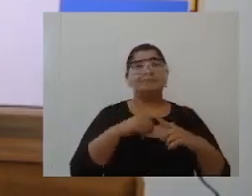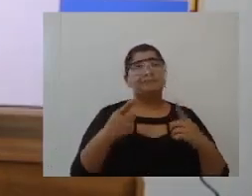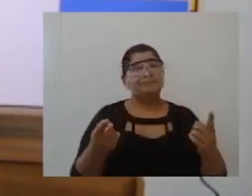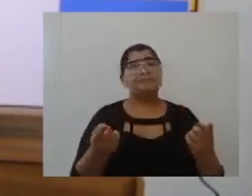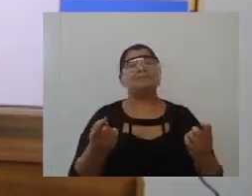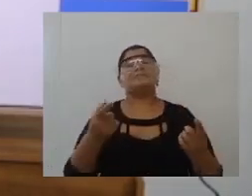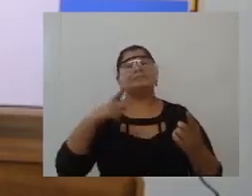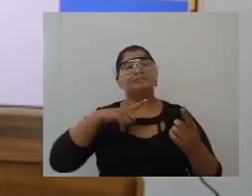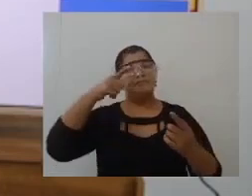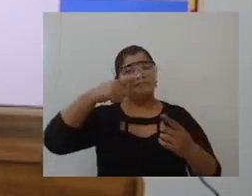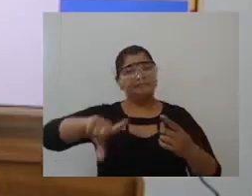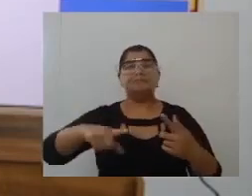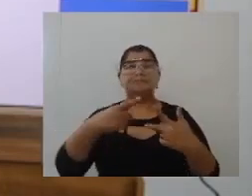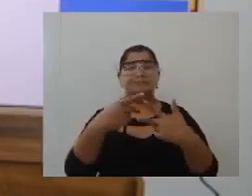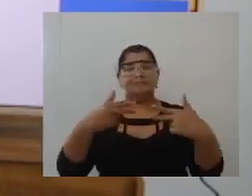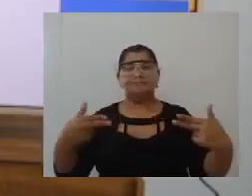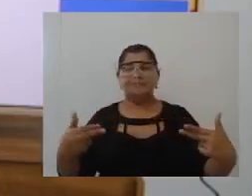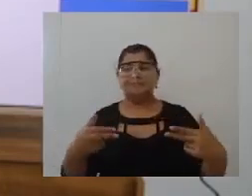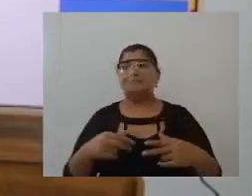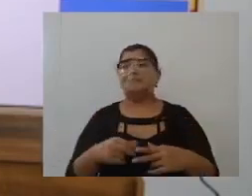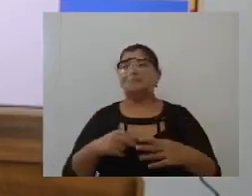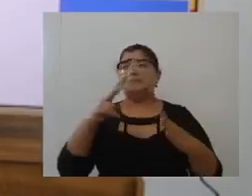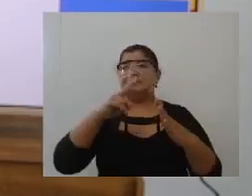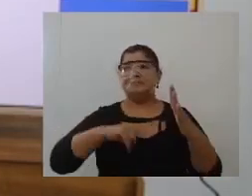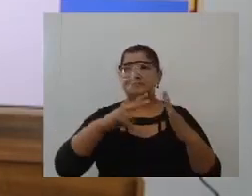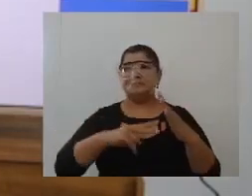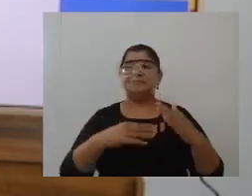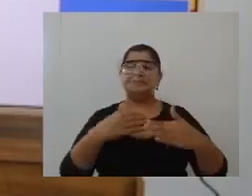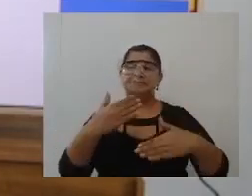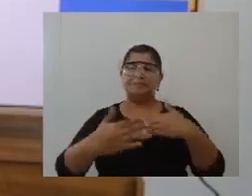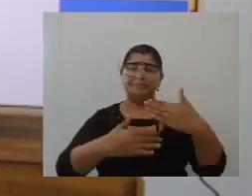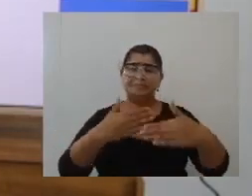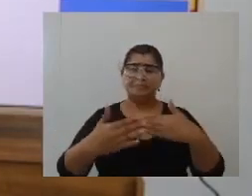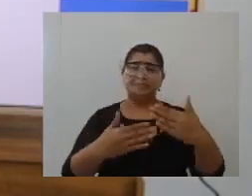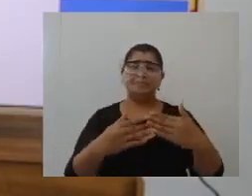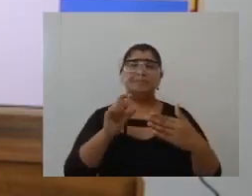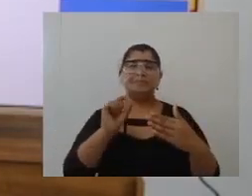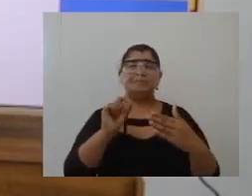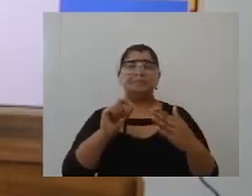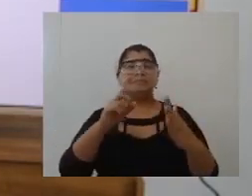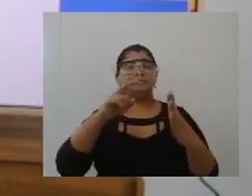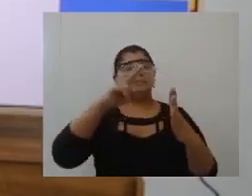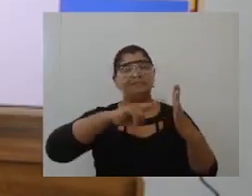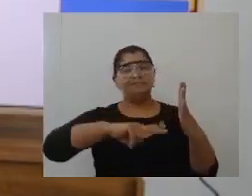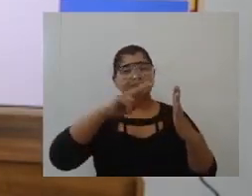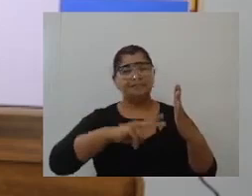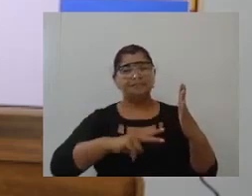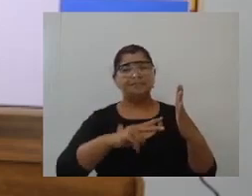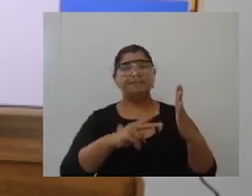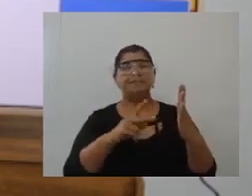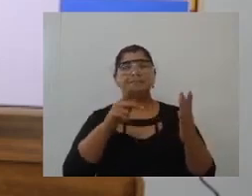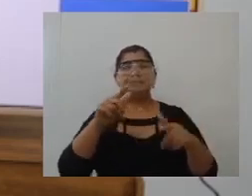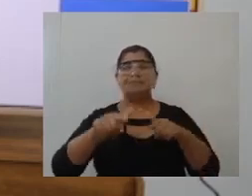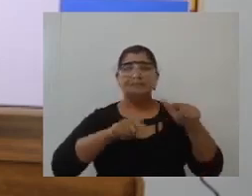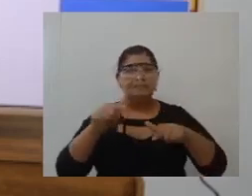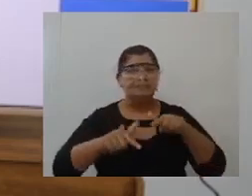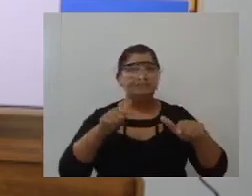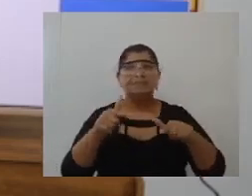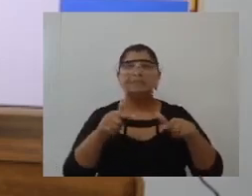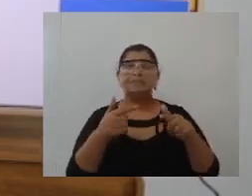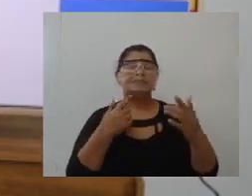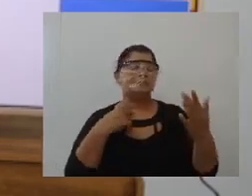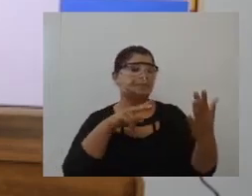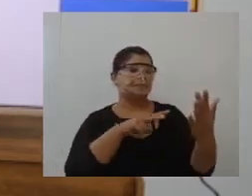mais além. Leitura é o processo no qual o leitor realiza um trabalho ativo. Atenção, gente.